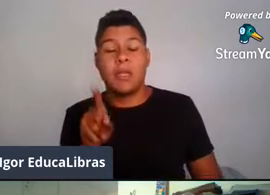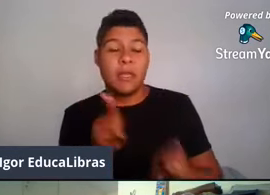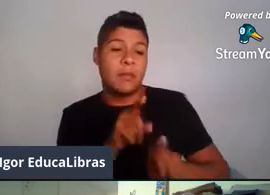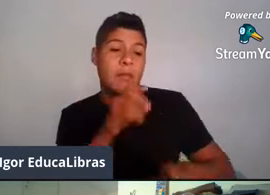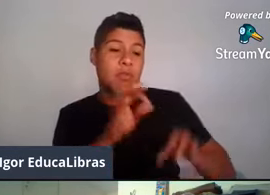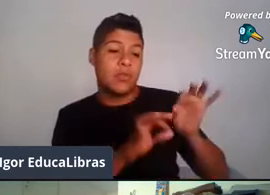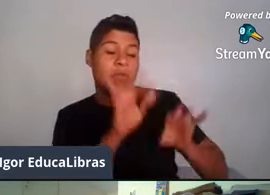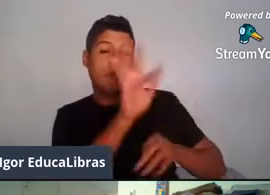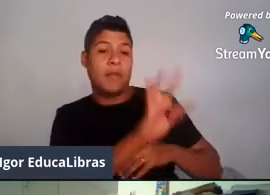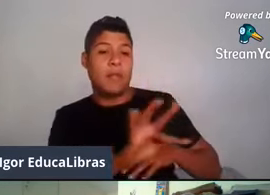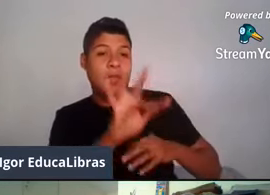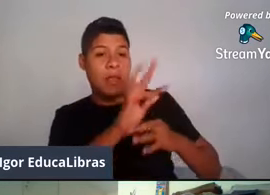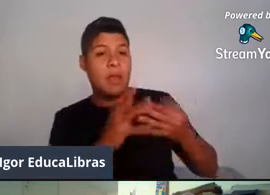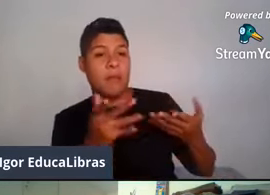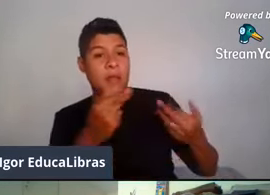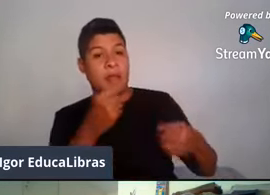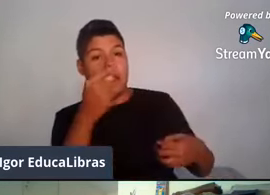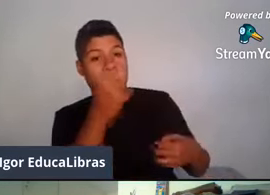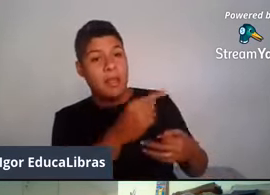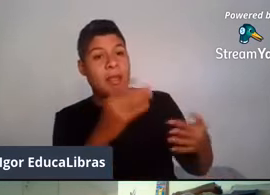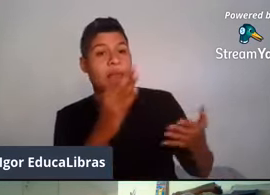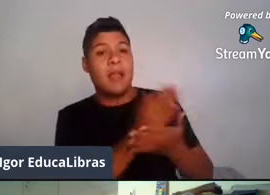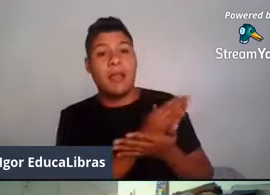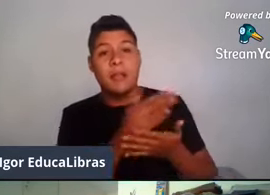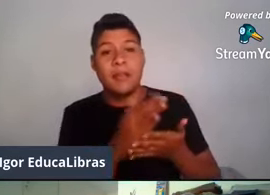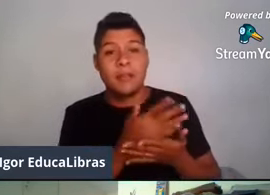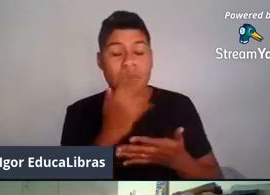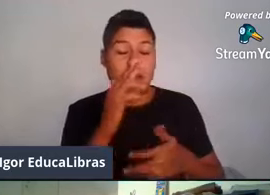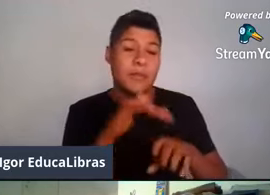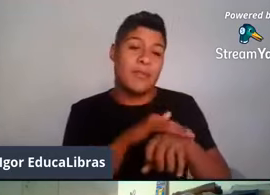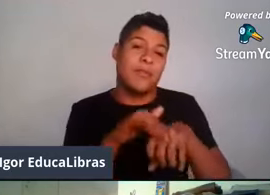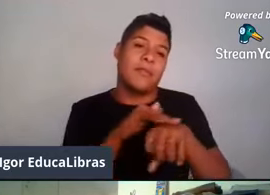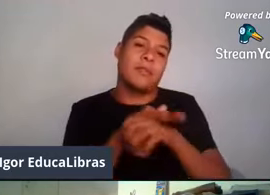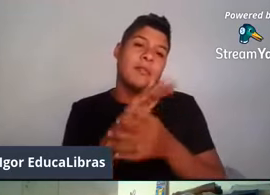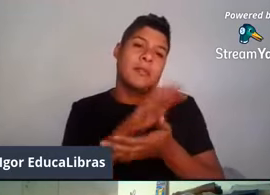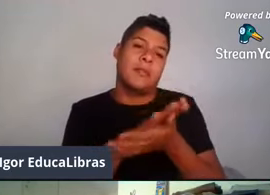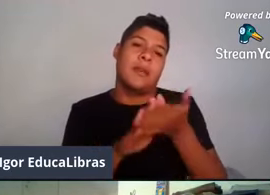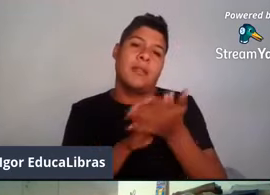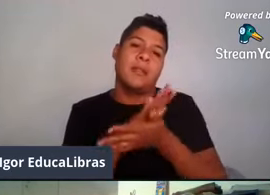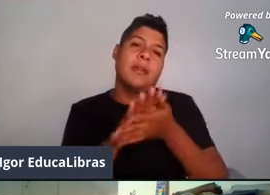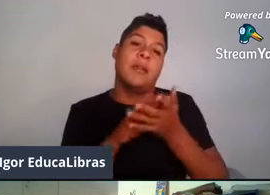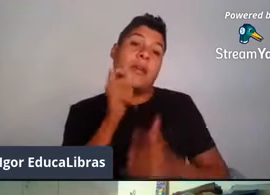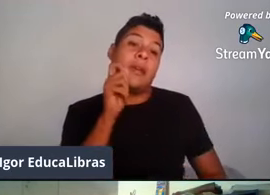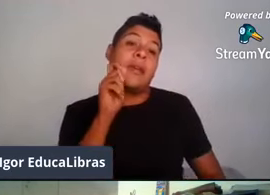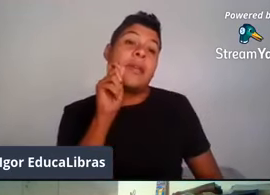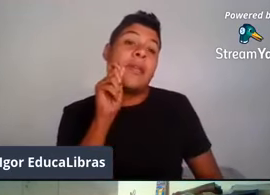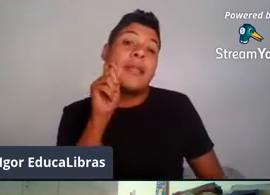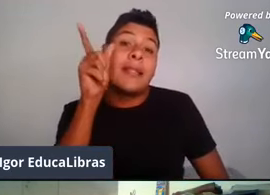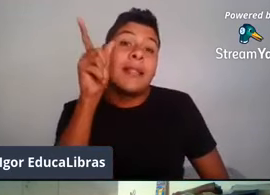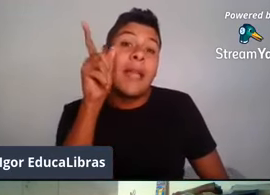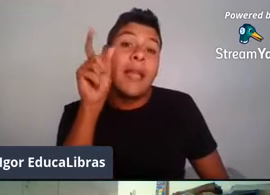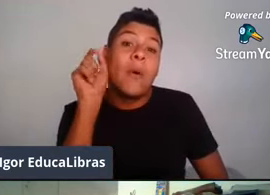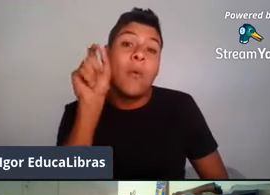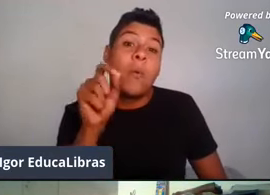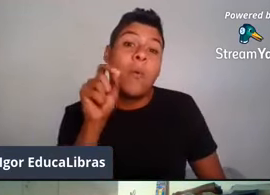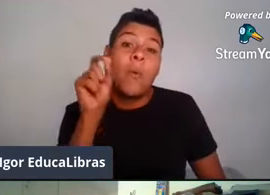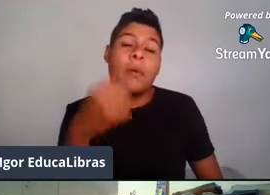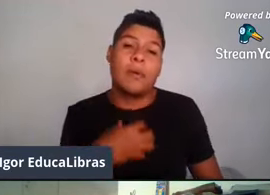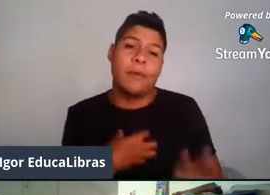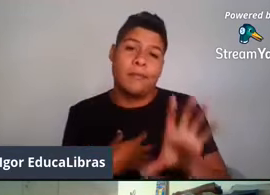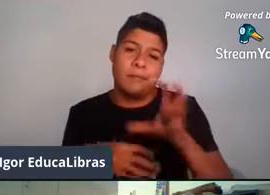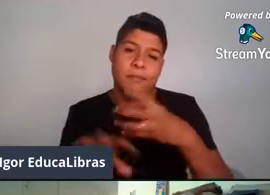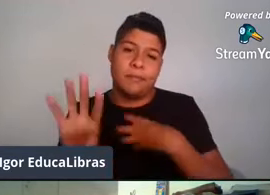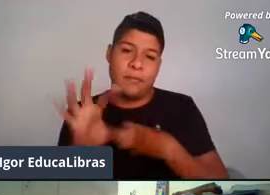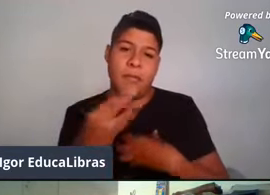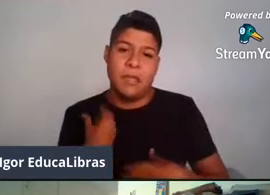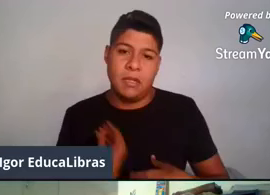trabalho brilhante lá, e às vezes não se conversam. Então, a ideia é fazer... Eu estou inspirado isso no movimento que